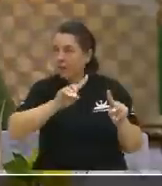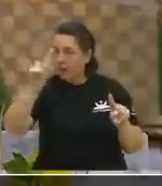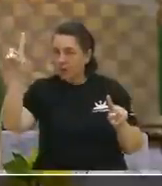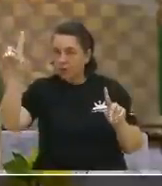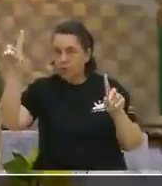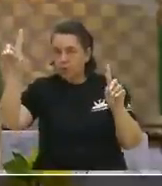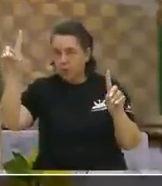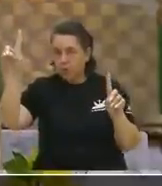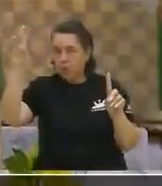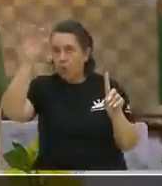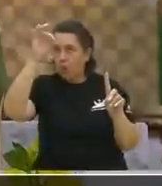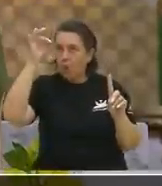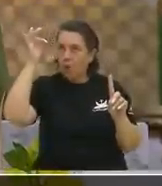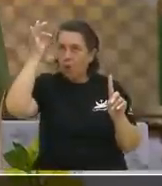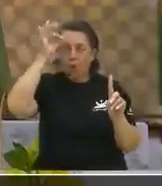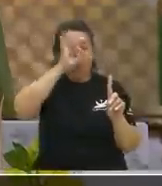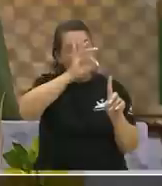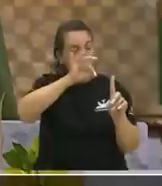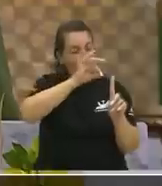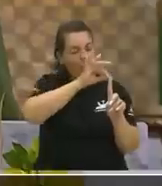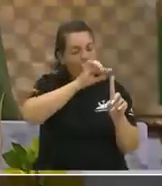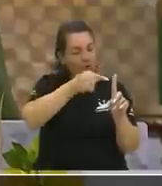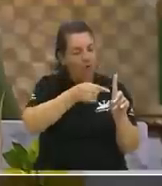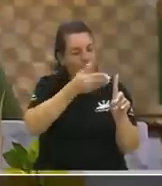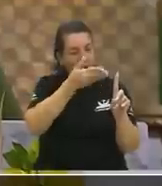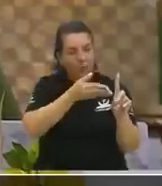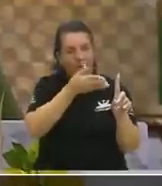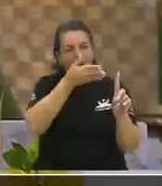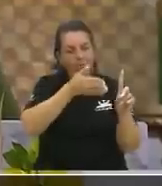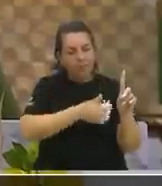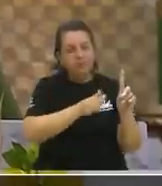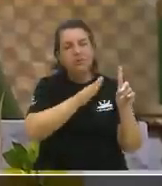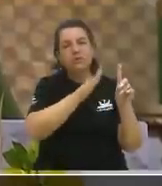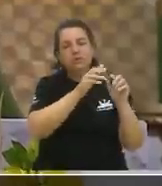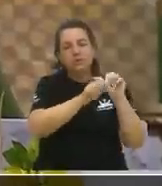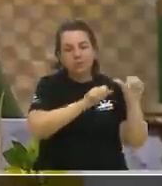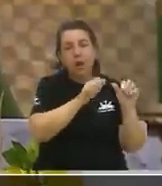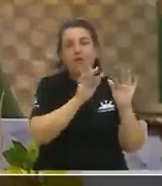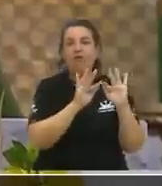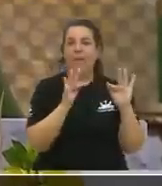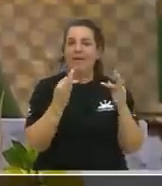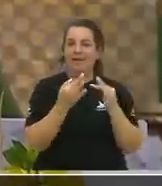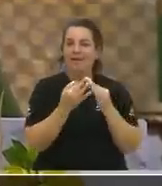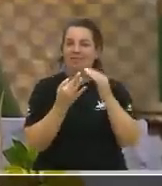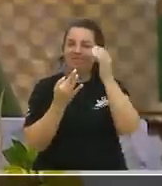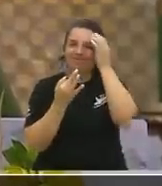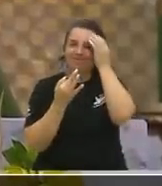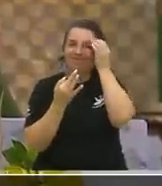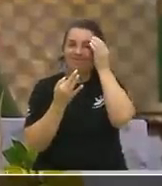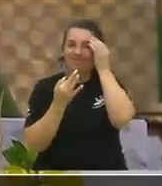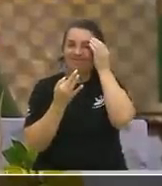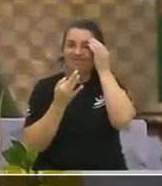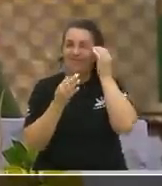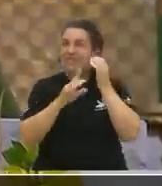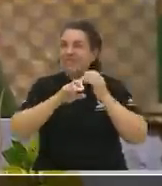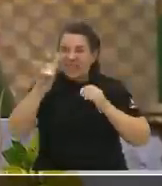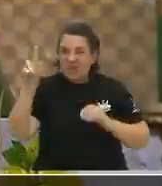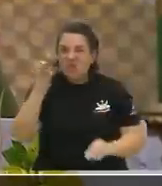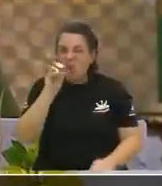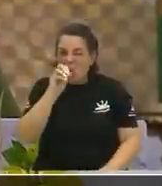ser família. Deus, onipotente,